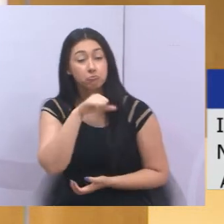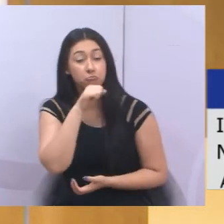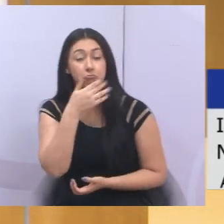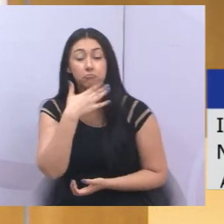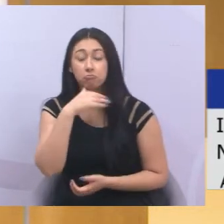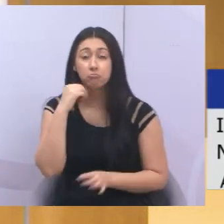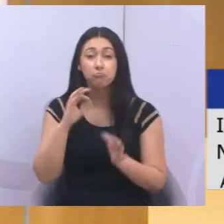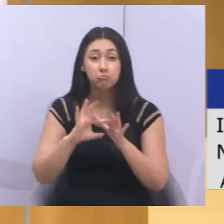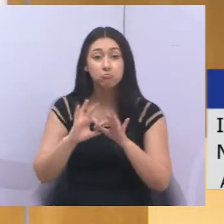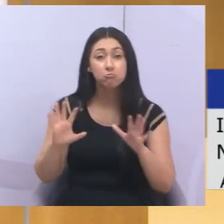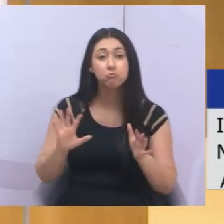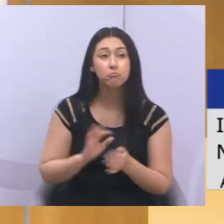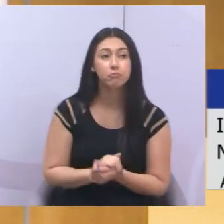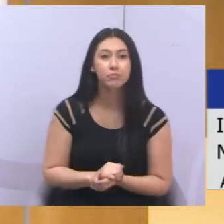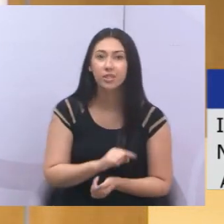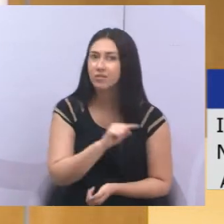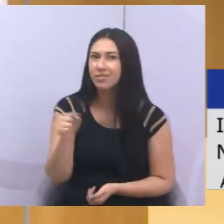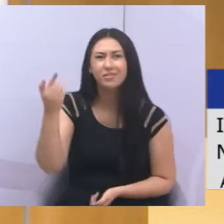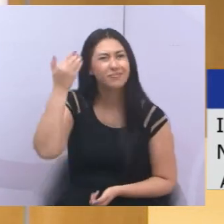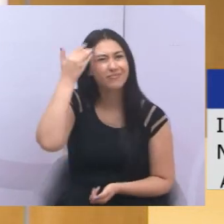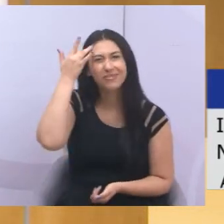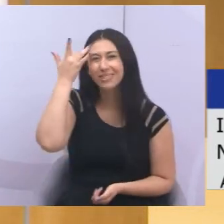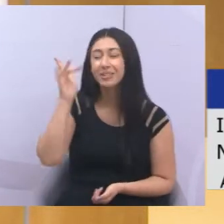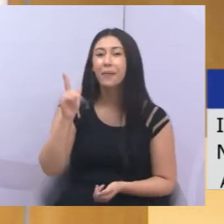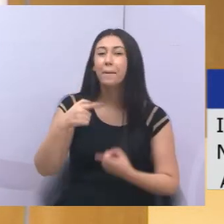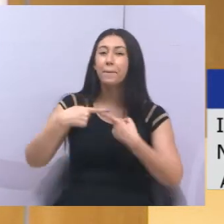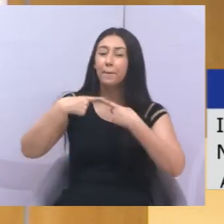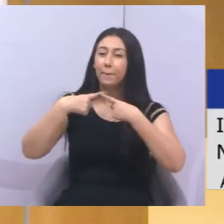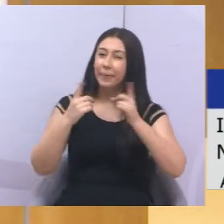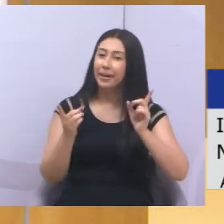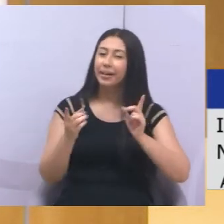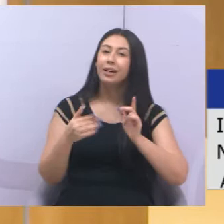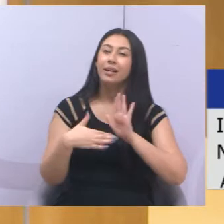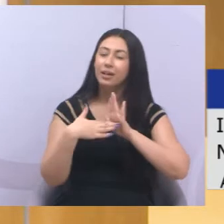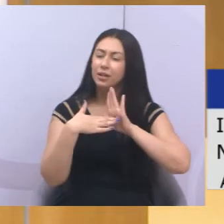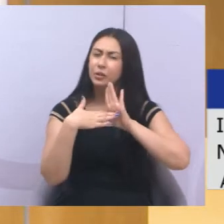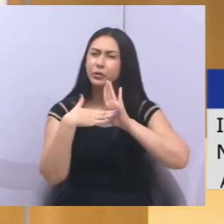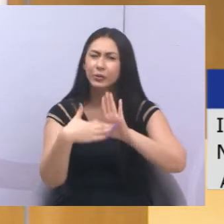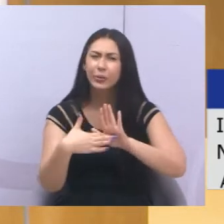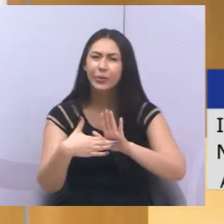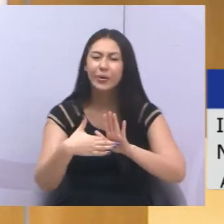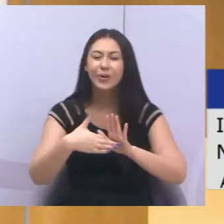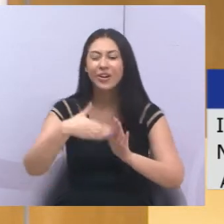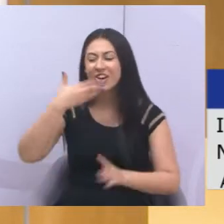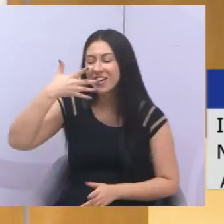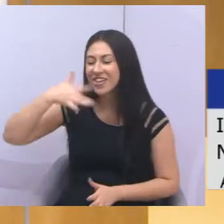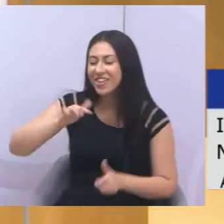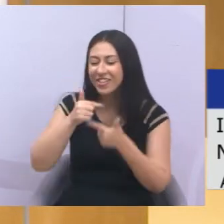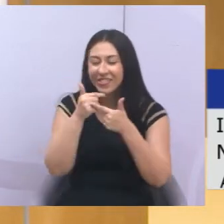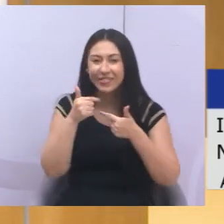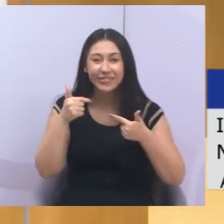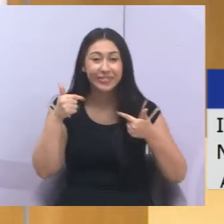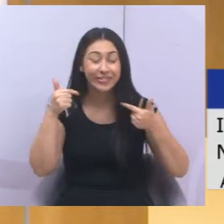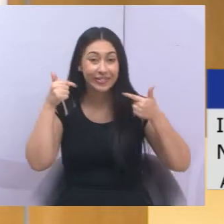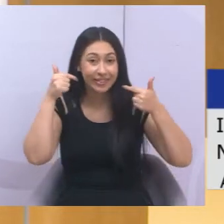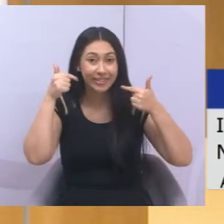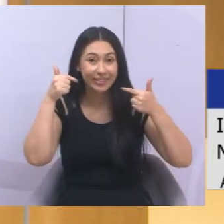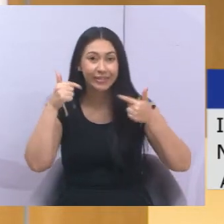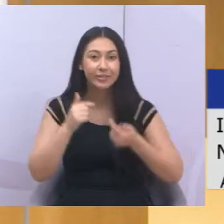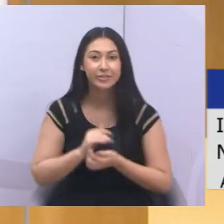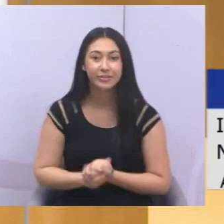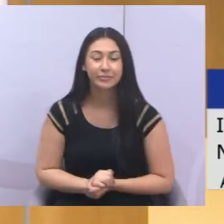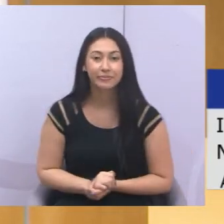autorizaram. Vocês não têm noção como isso trouxe o sorriso no rosto